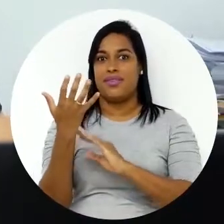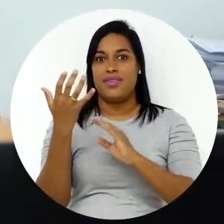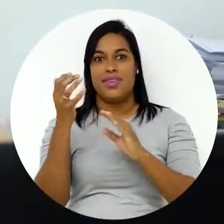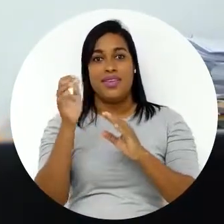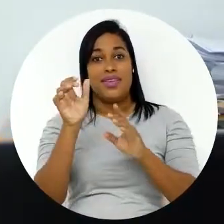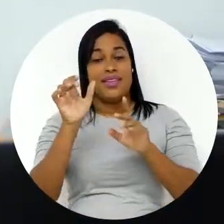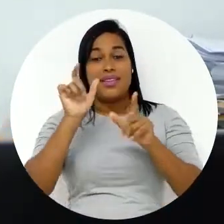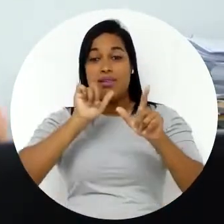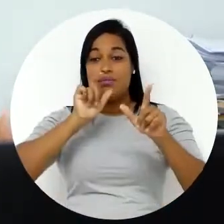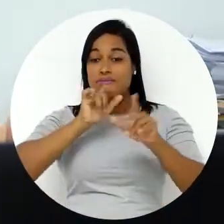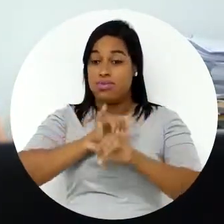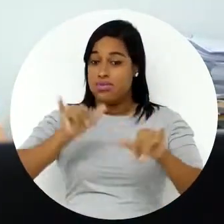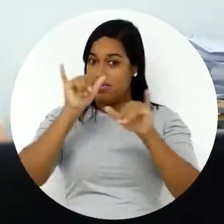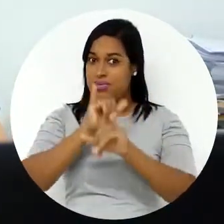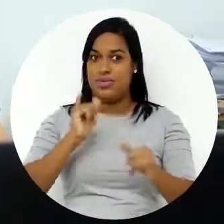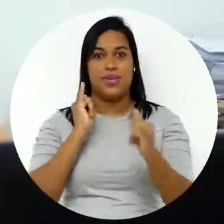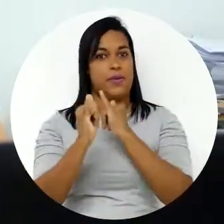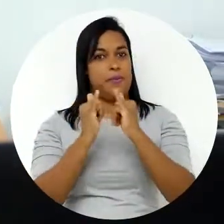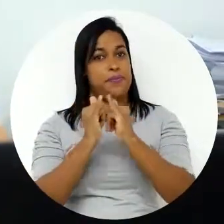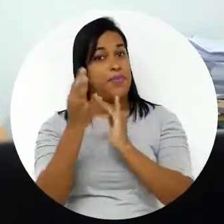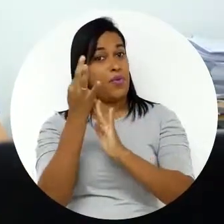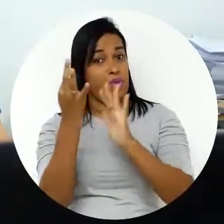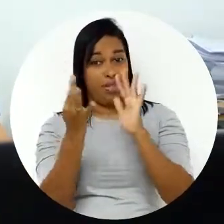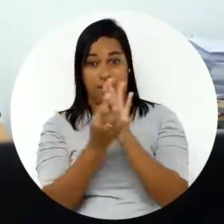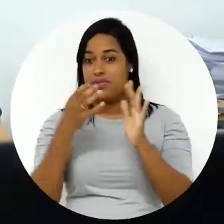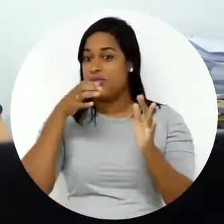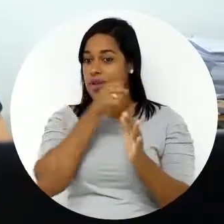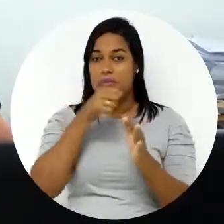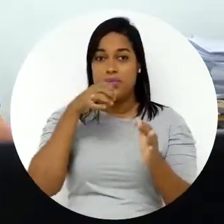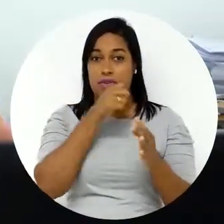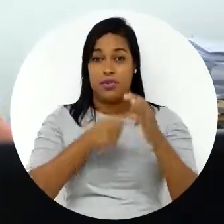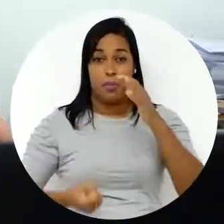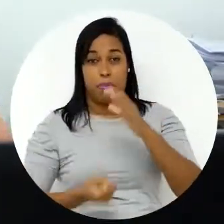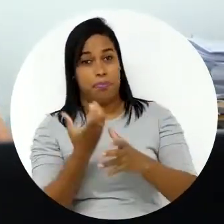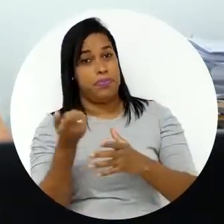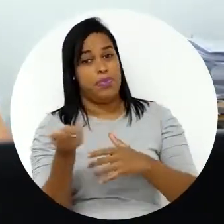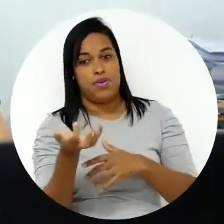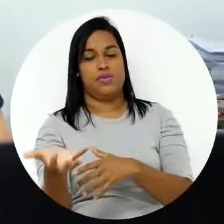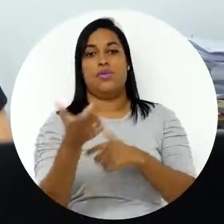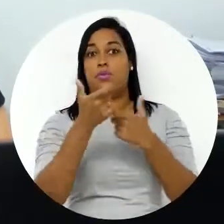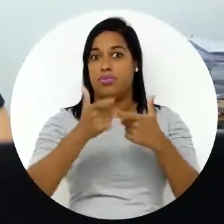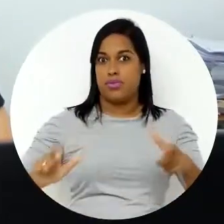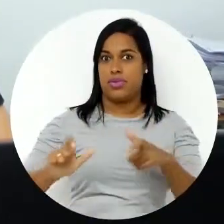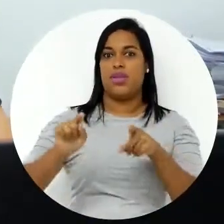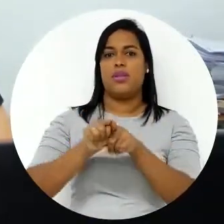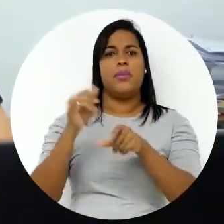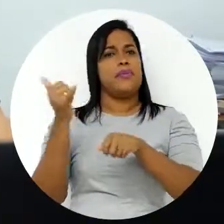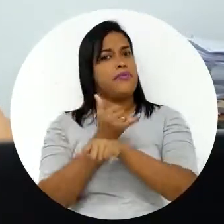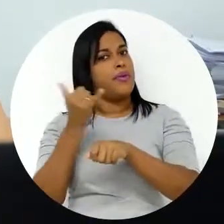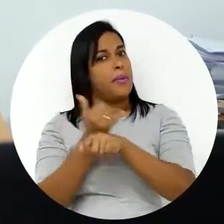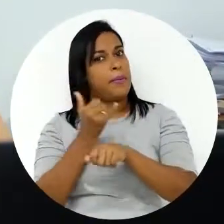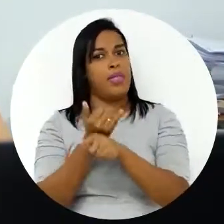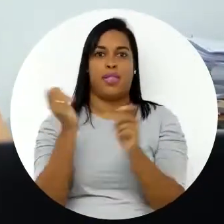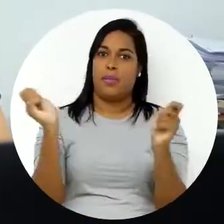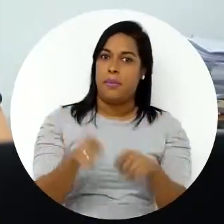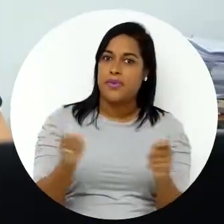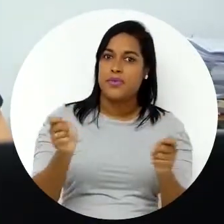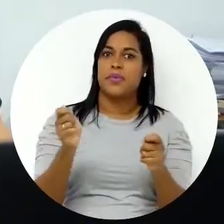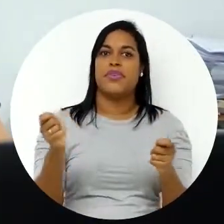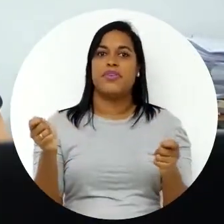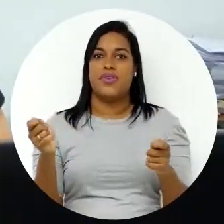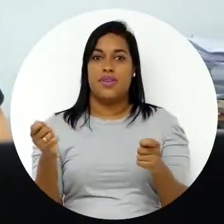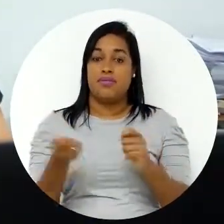tem e com os textos aí, essa mobilidade, essa rapidez de produção muito grande e também de ferramentas, de